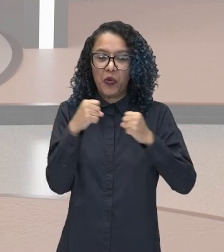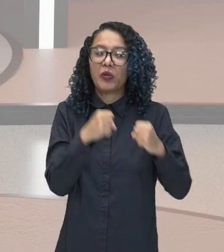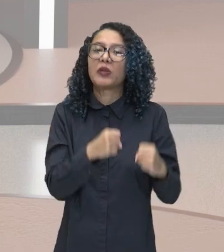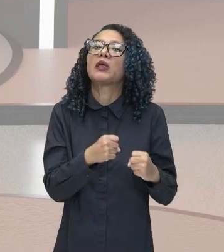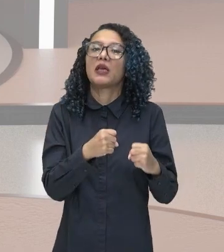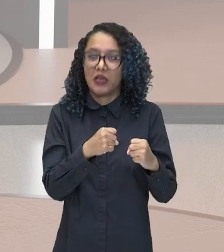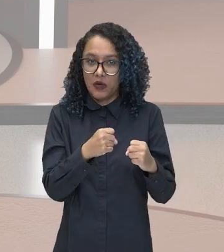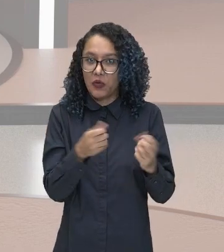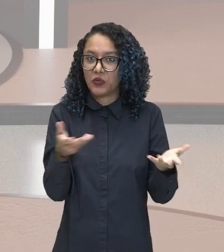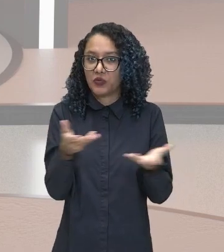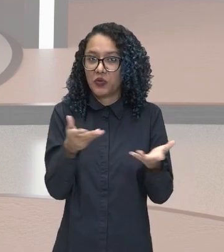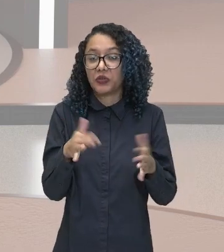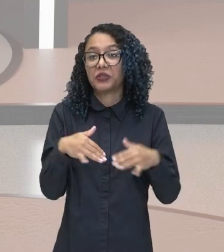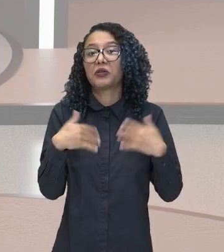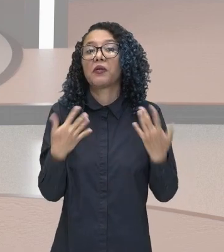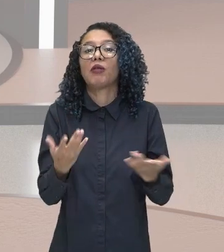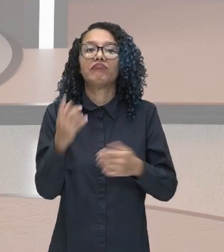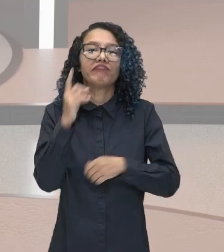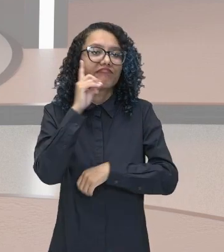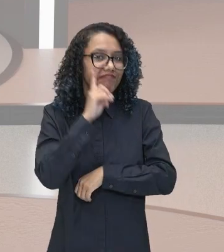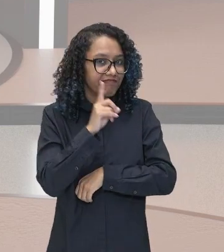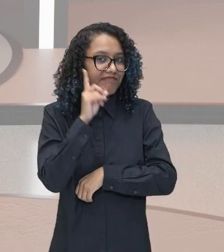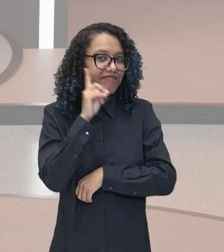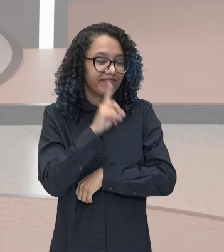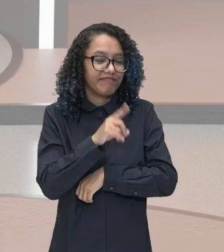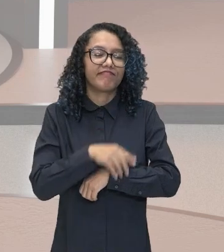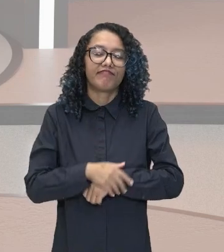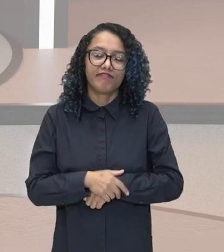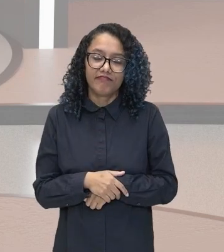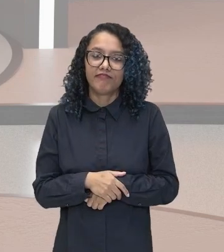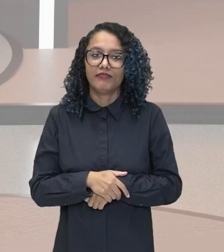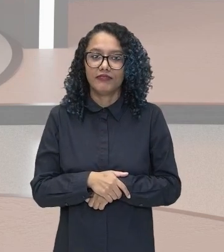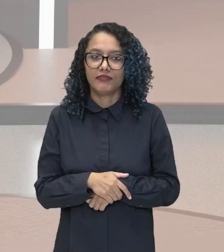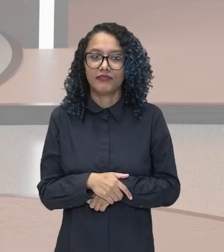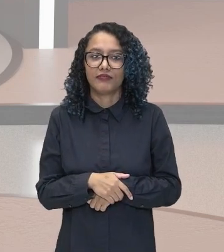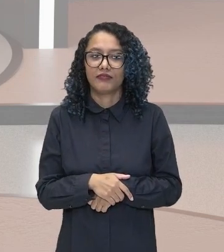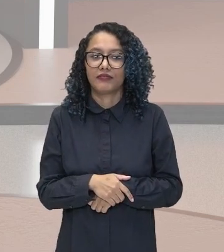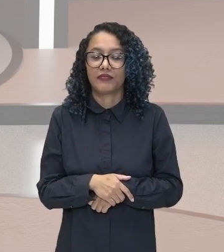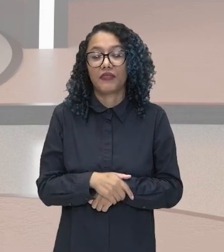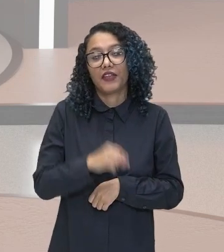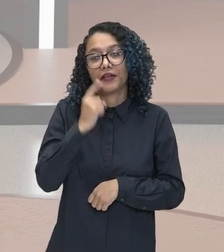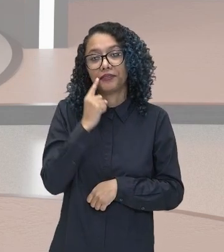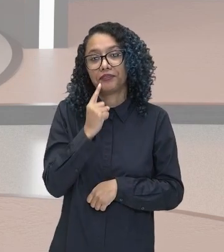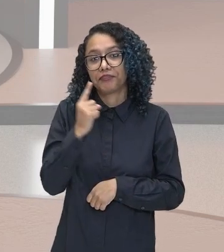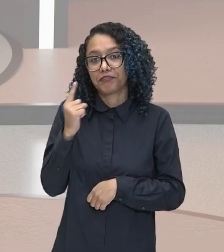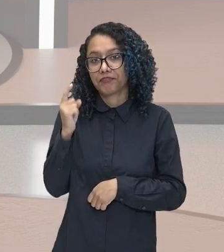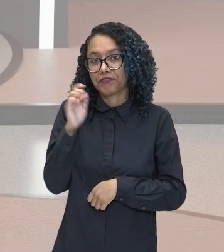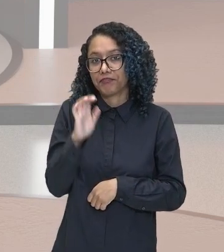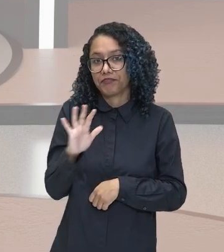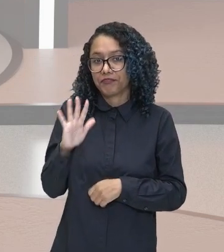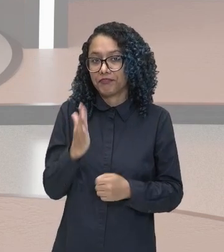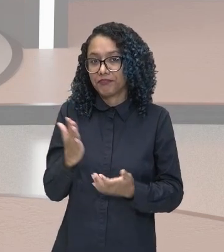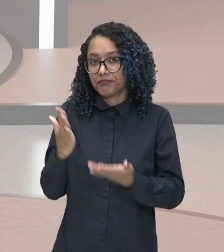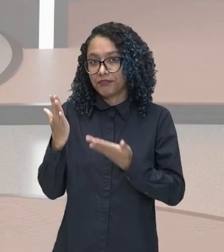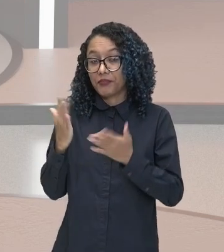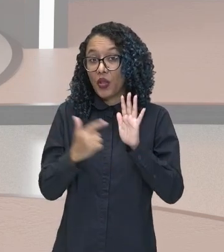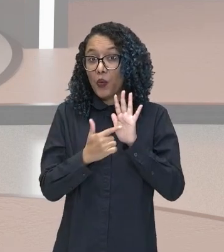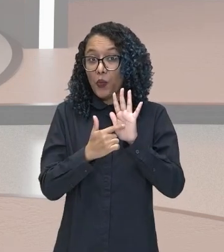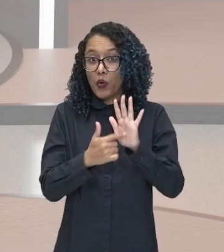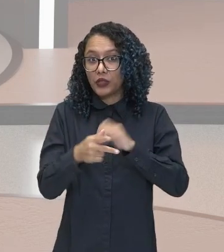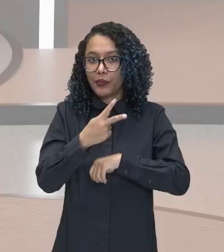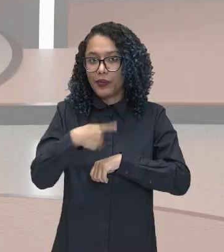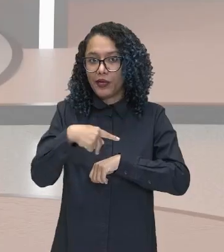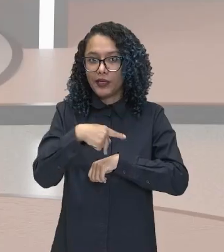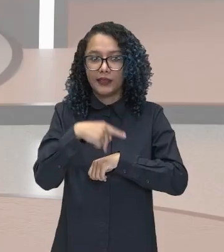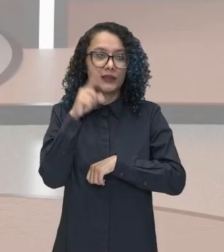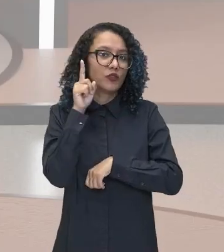Estados Unidos da América, né? Como vocês estão observando, né? A partir